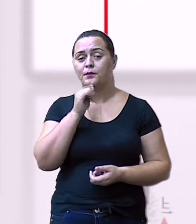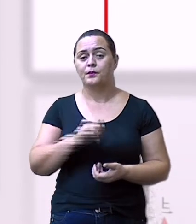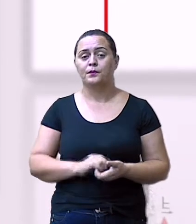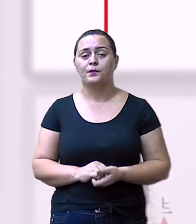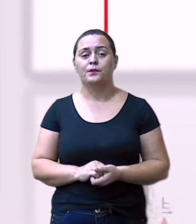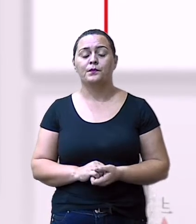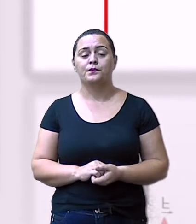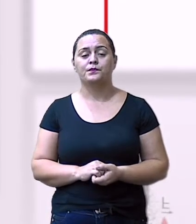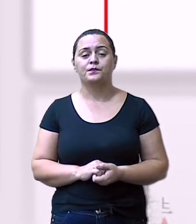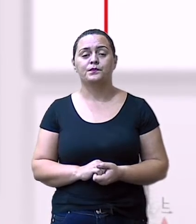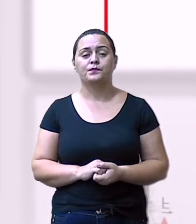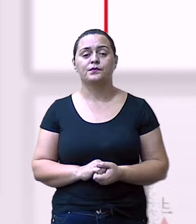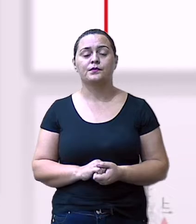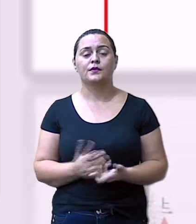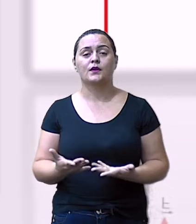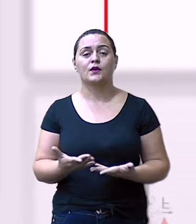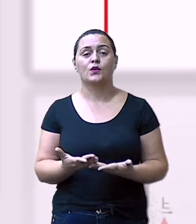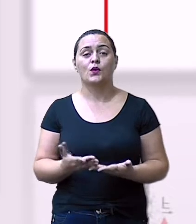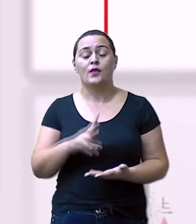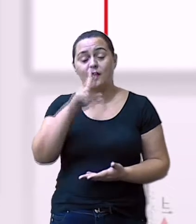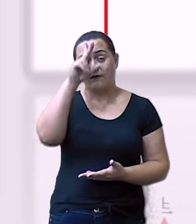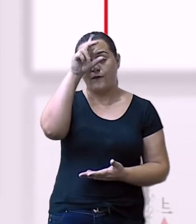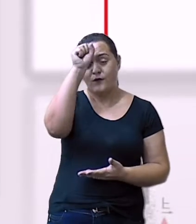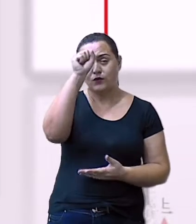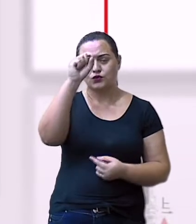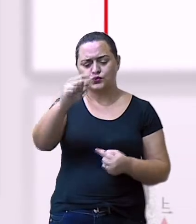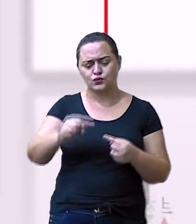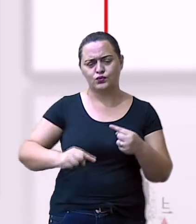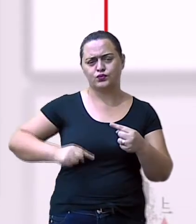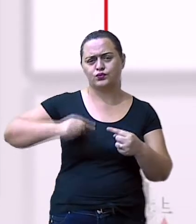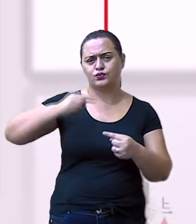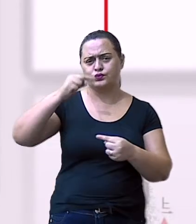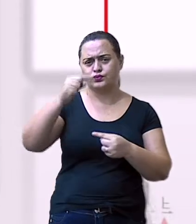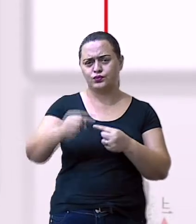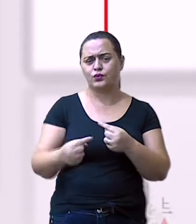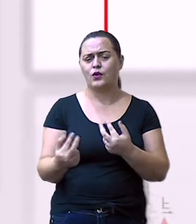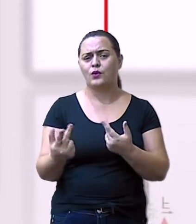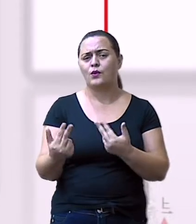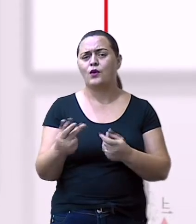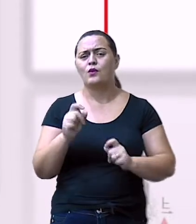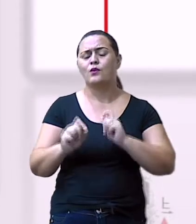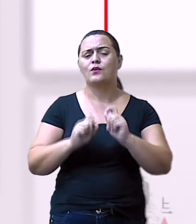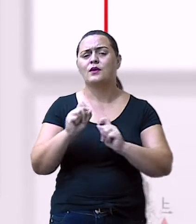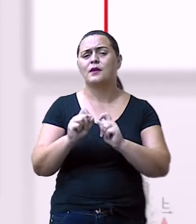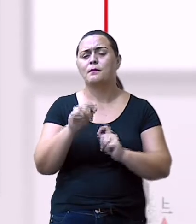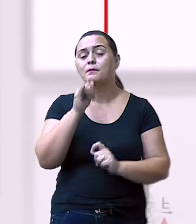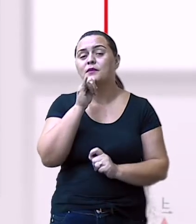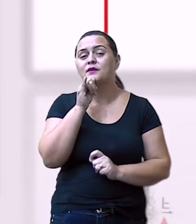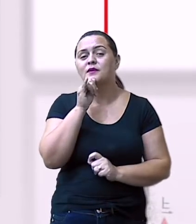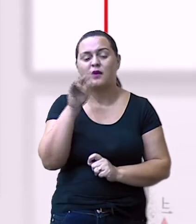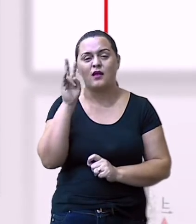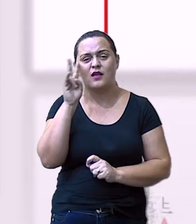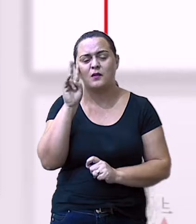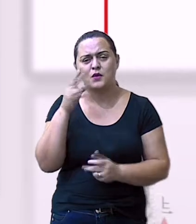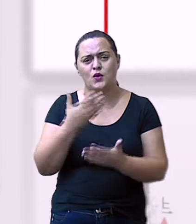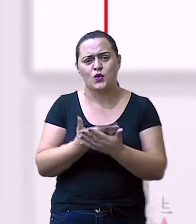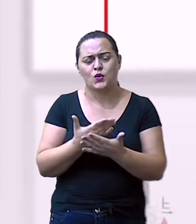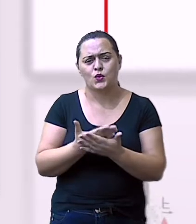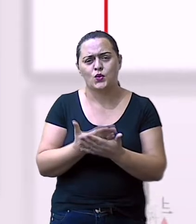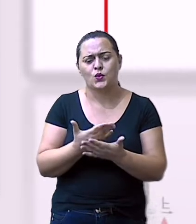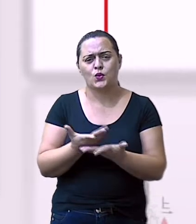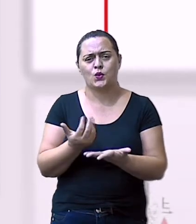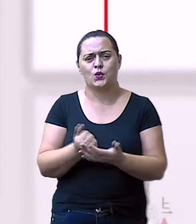Assim, o módulo da força motora será igual a 50 newtons. Lembra que nós falamos que